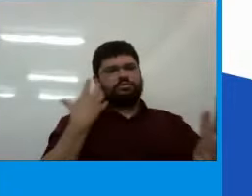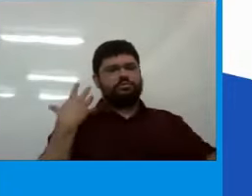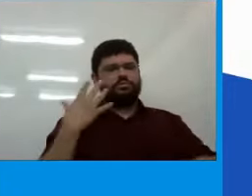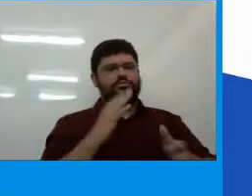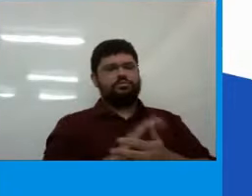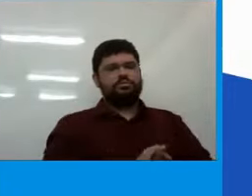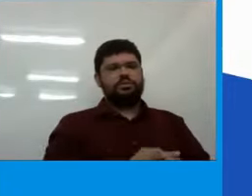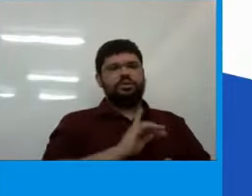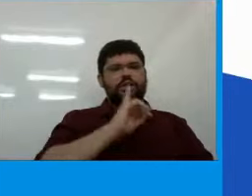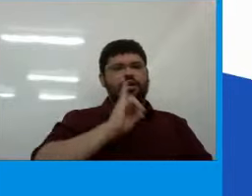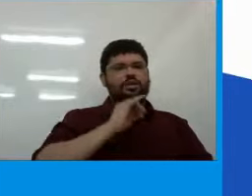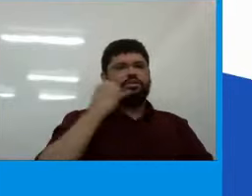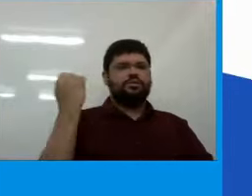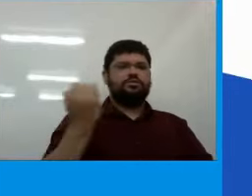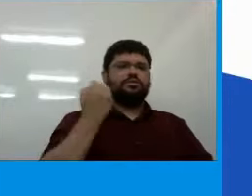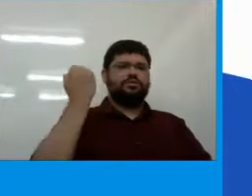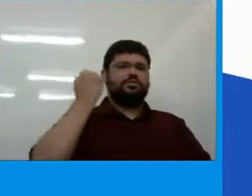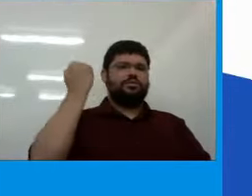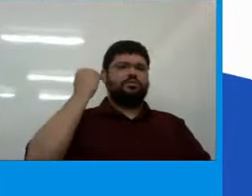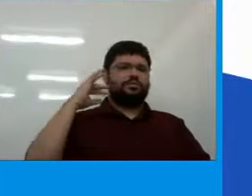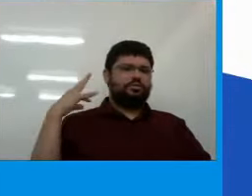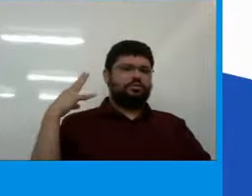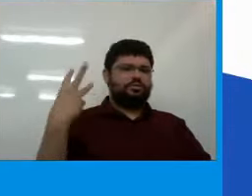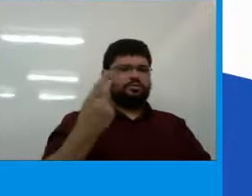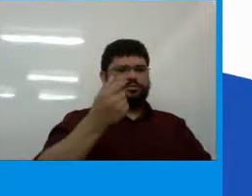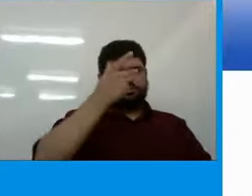informações lá importantes para todos os públicos.